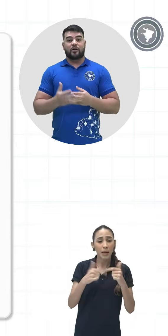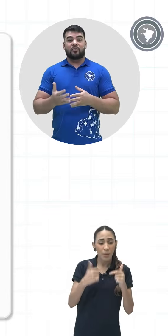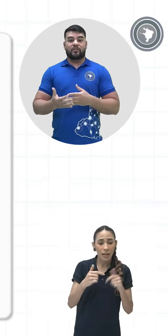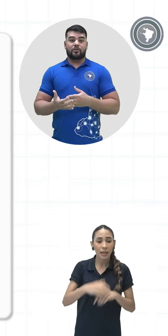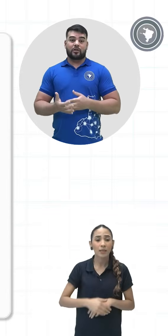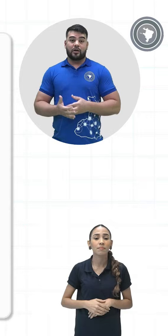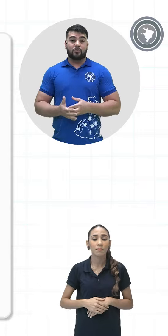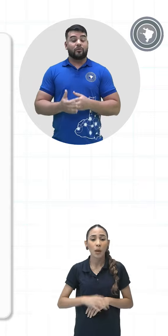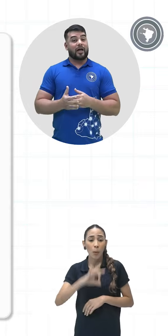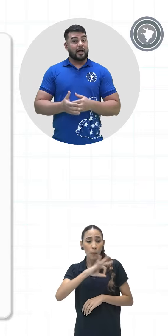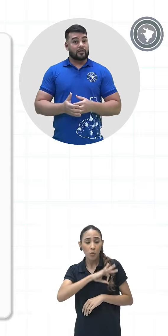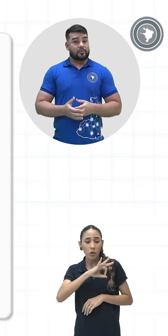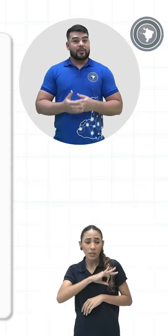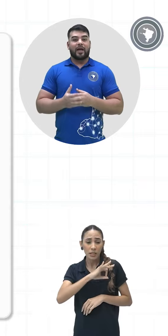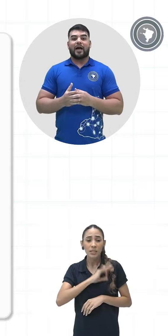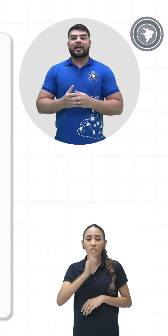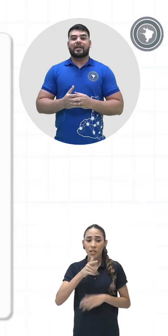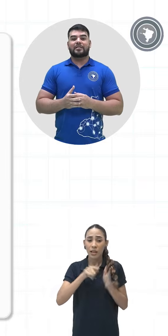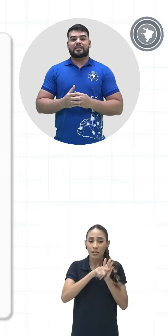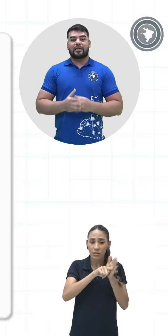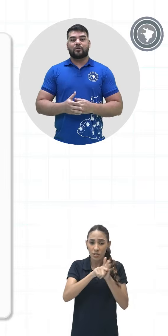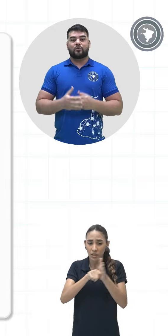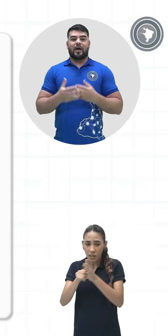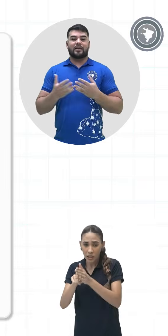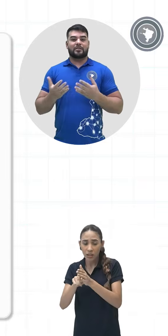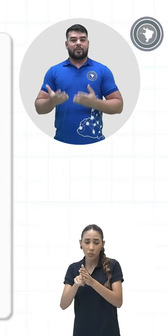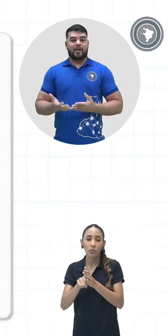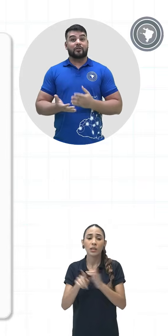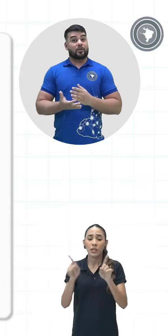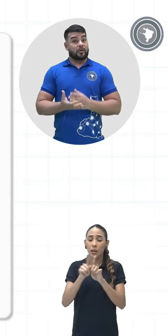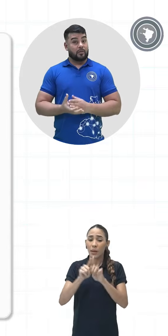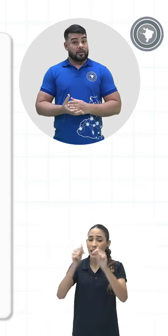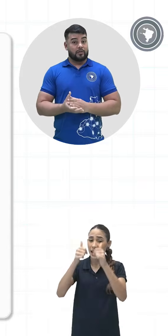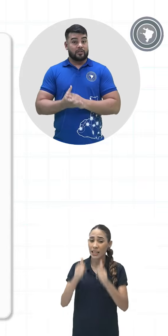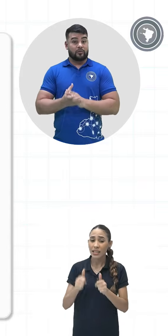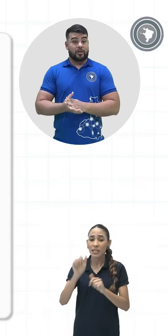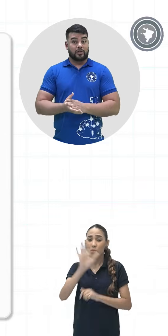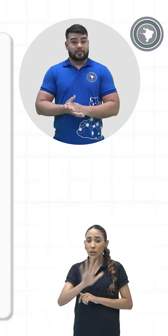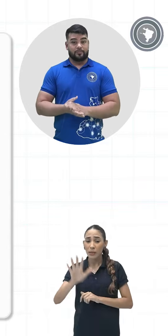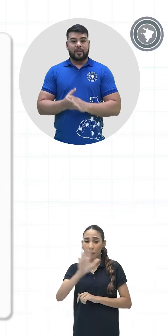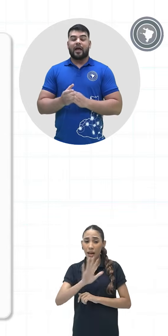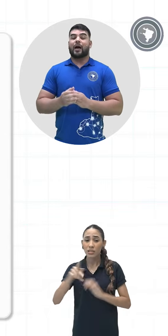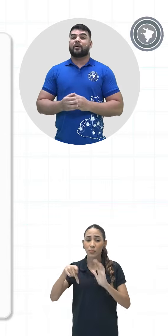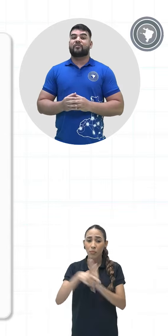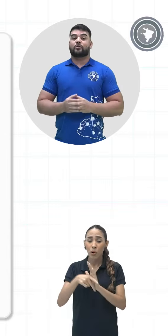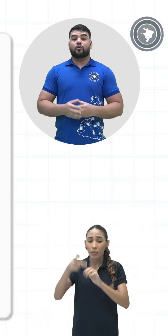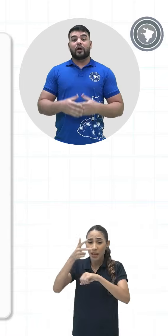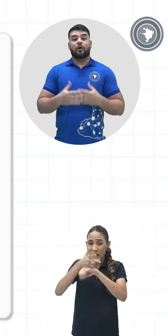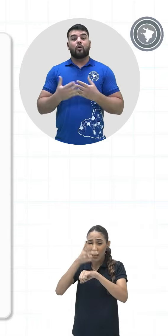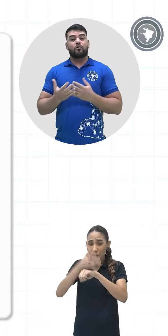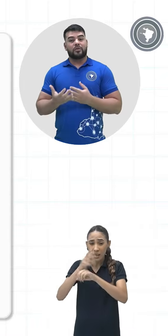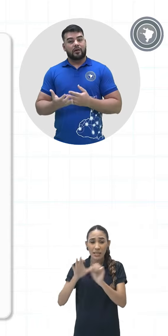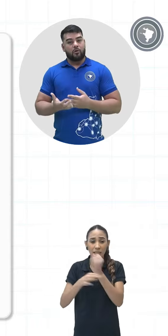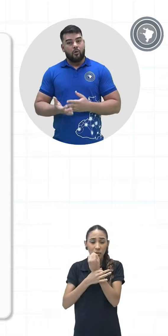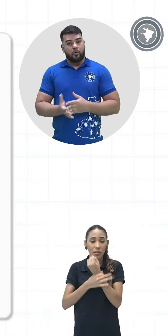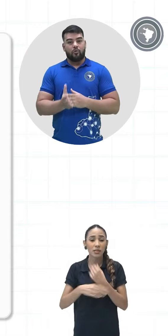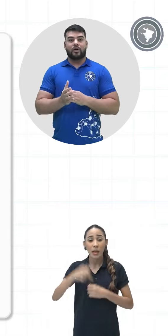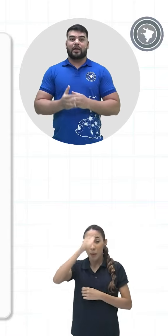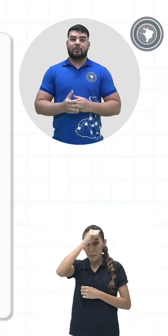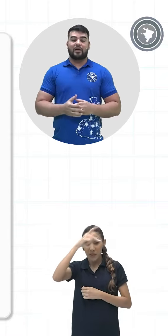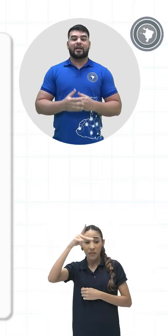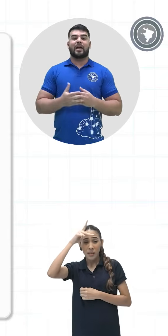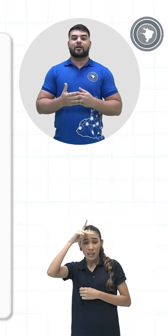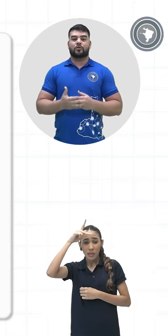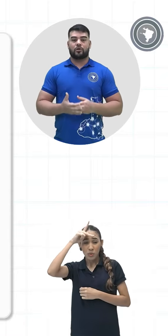Autoridades estão investigando o caso, analisando as imagens das câmeras de segurança. A prefeitura condenou